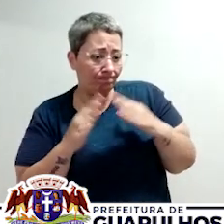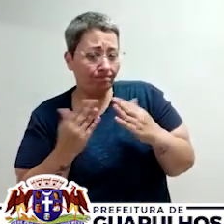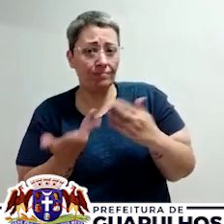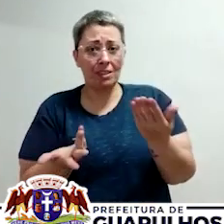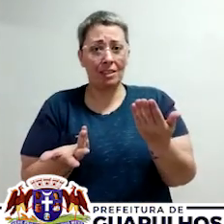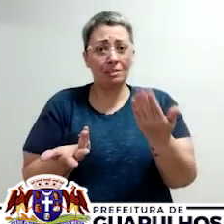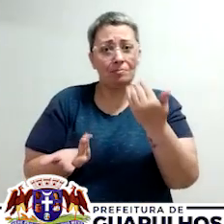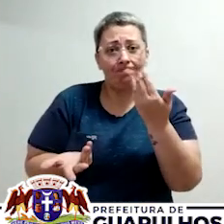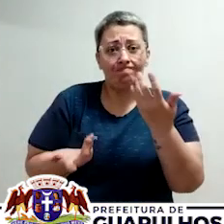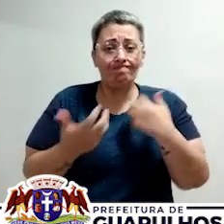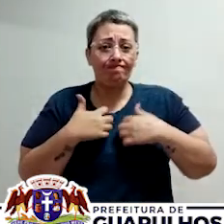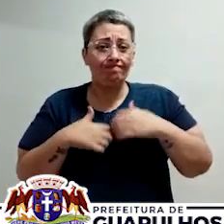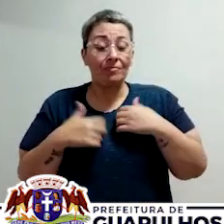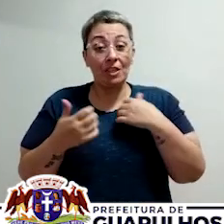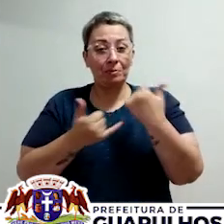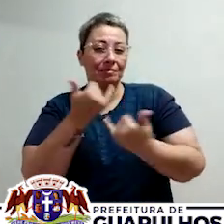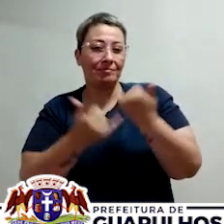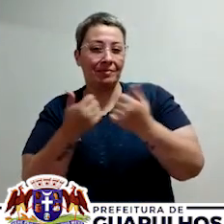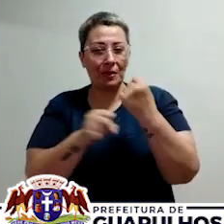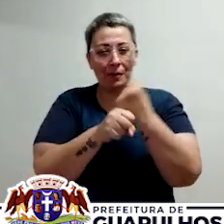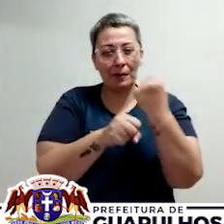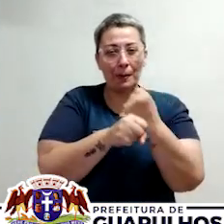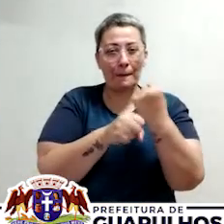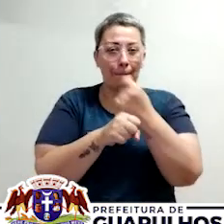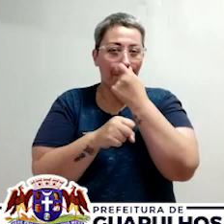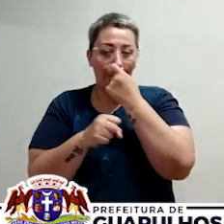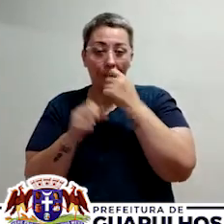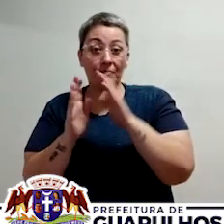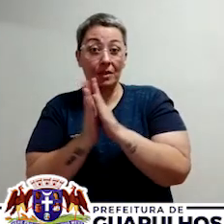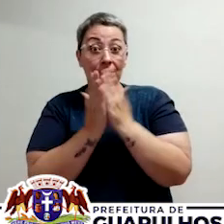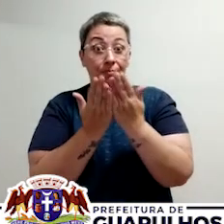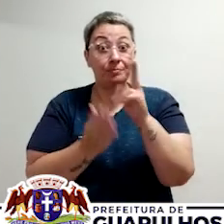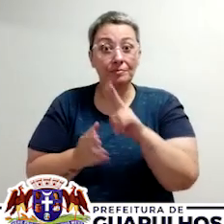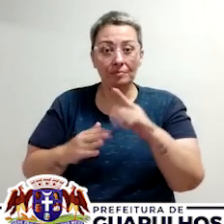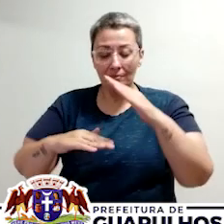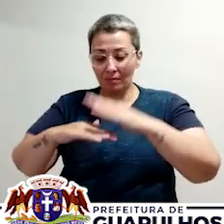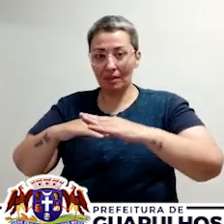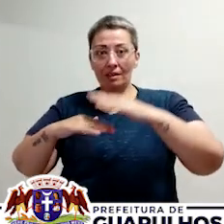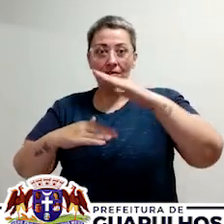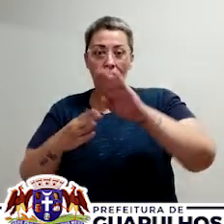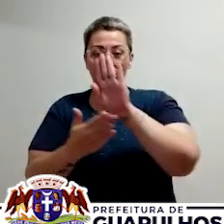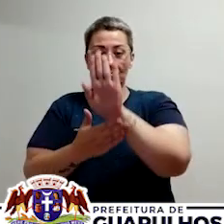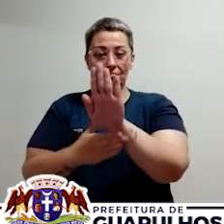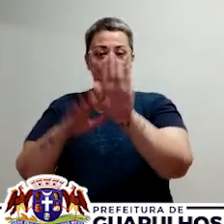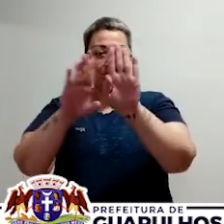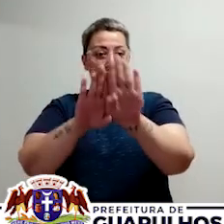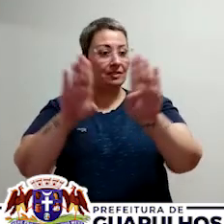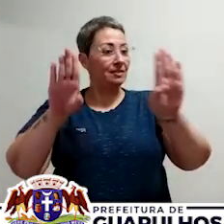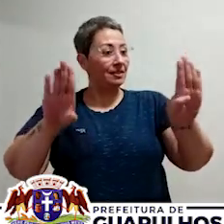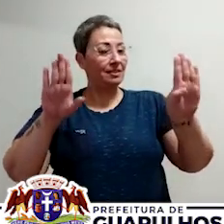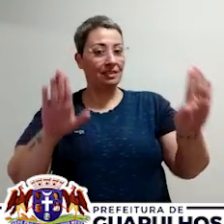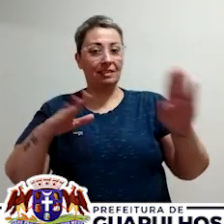comida. Foi assim. Eu brincava de construtora. Livro era tijolo. Em pé fazia